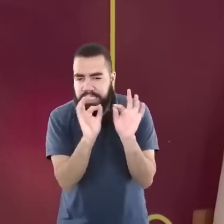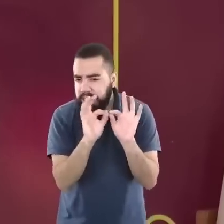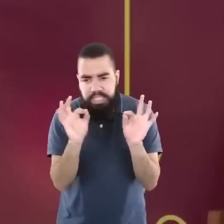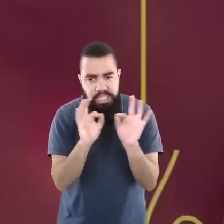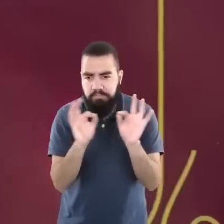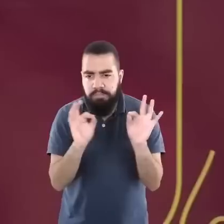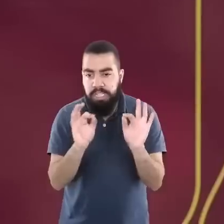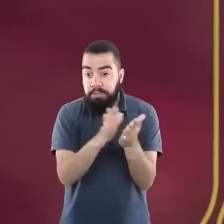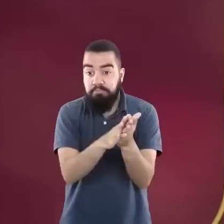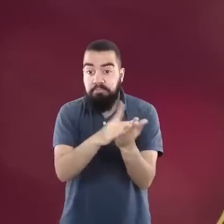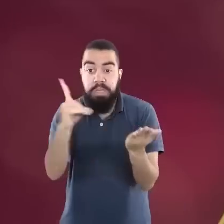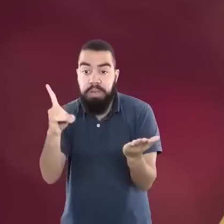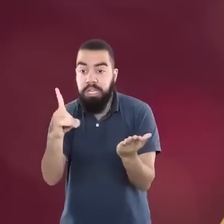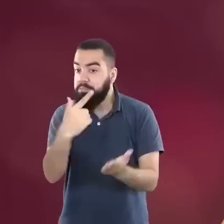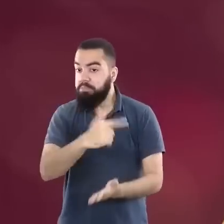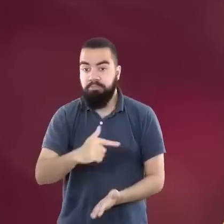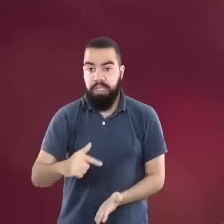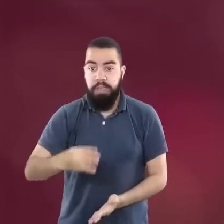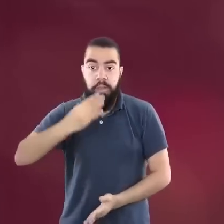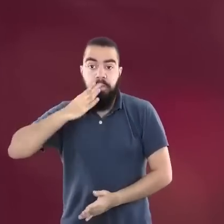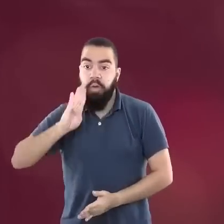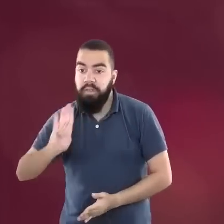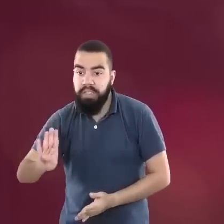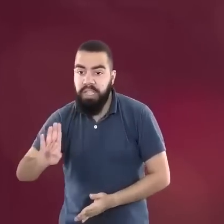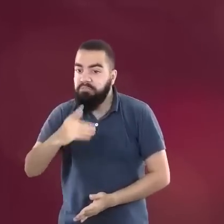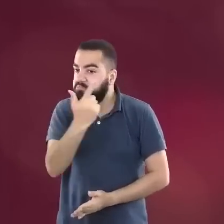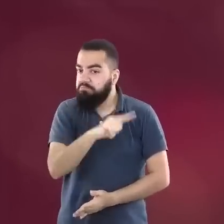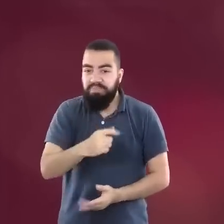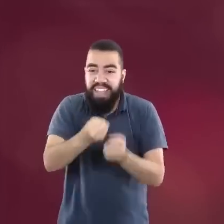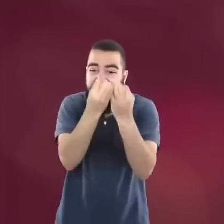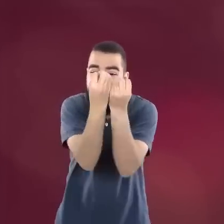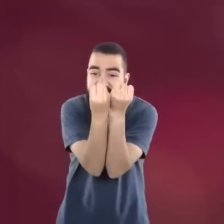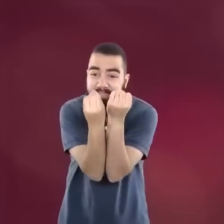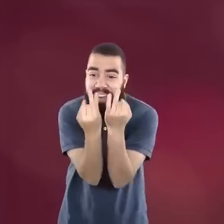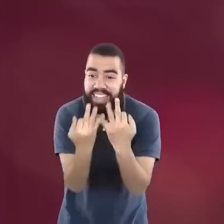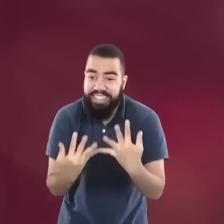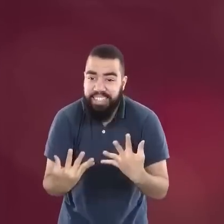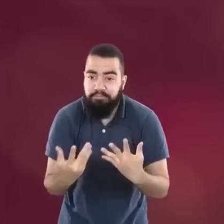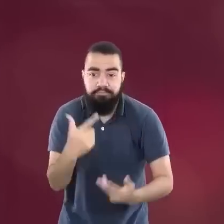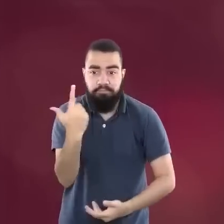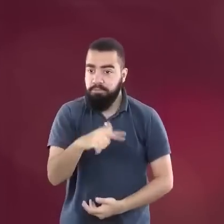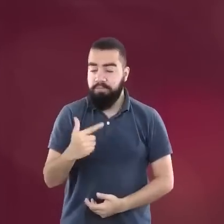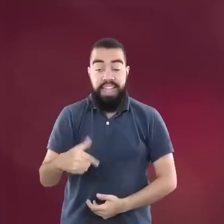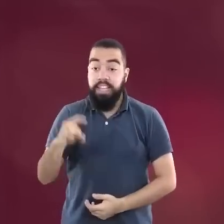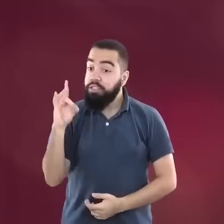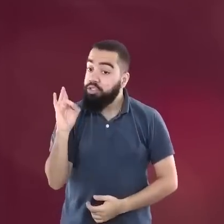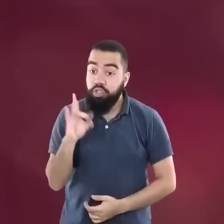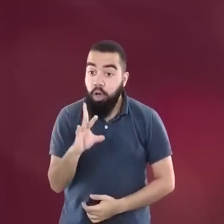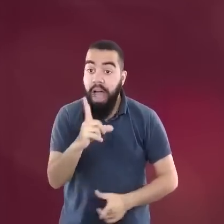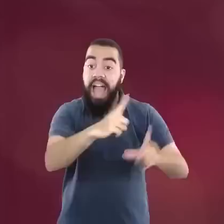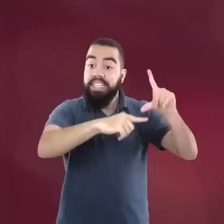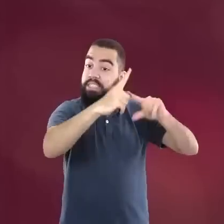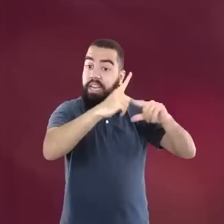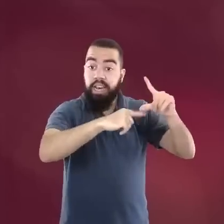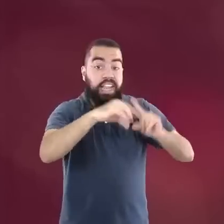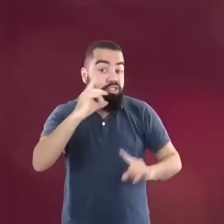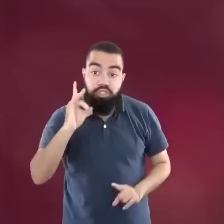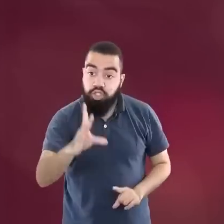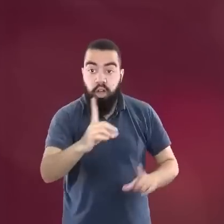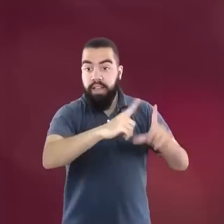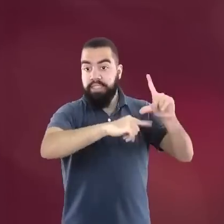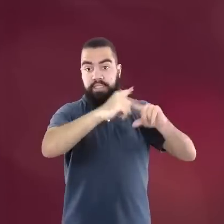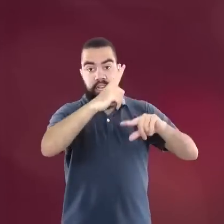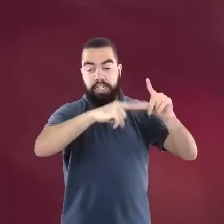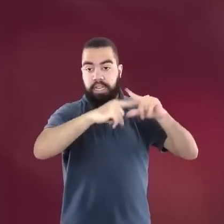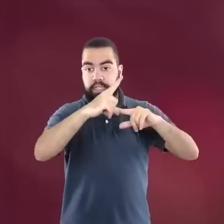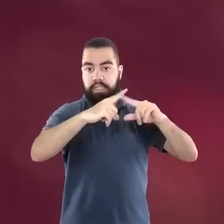Eles não têm palavras proféticas detalhadas eles têm apenas uma revelação a estrela a sua